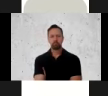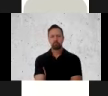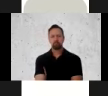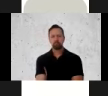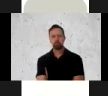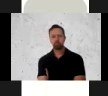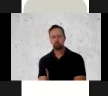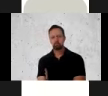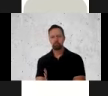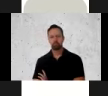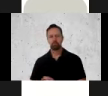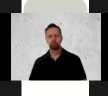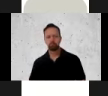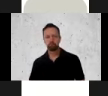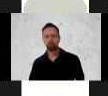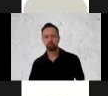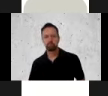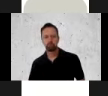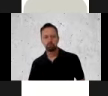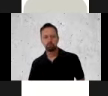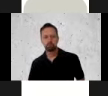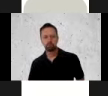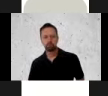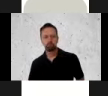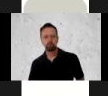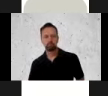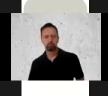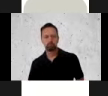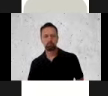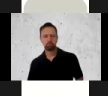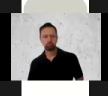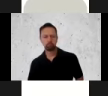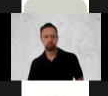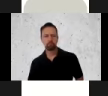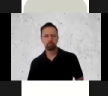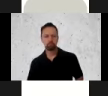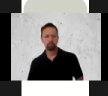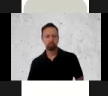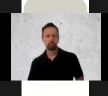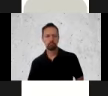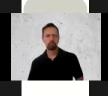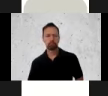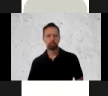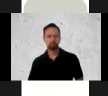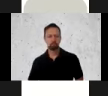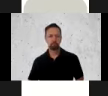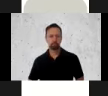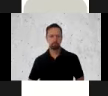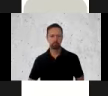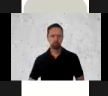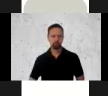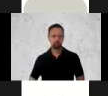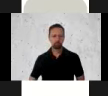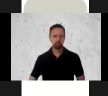e esse maior número de municípios que não atendem os requisitos legais. Essa hipótese está implícita